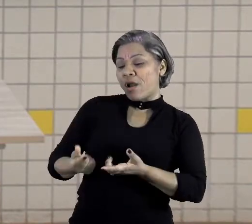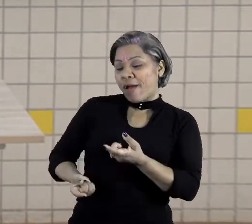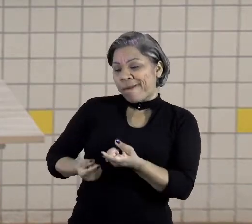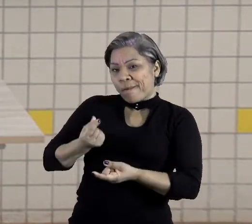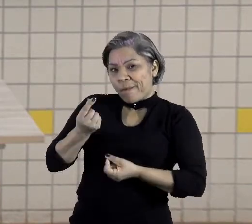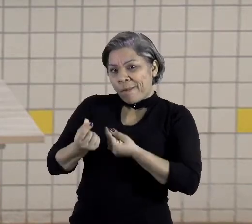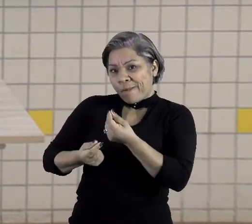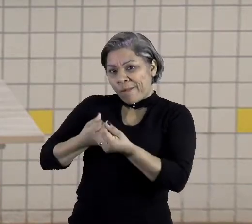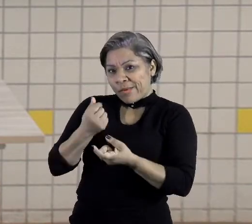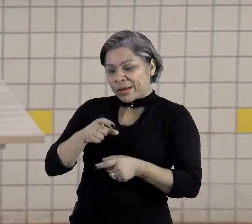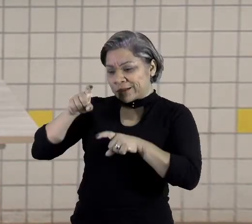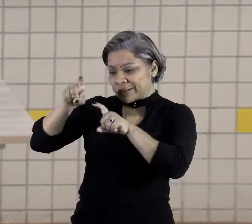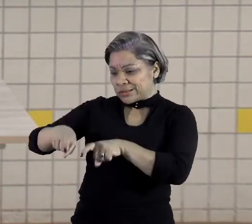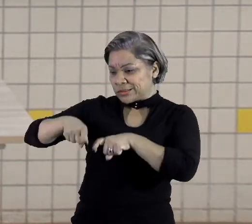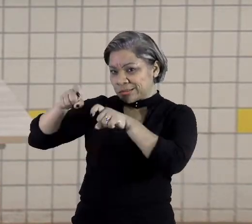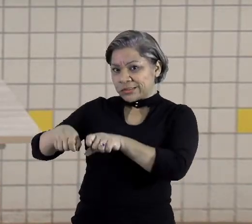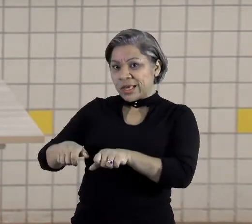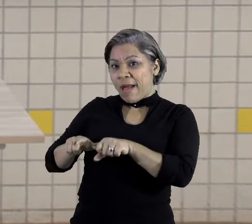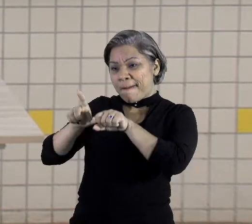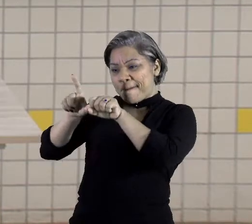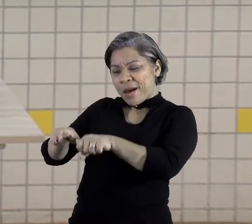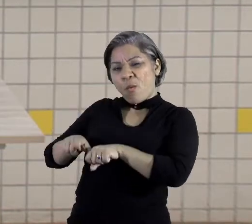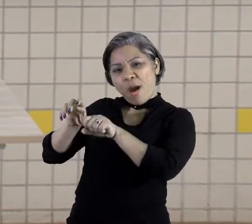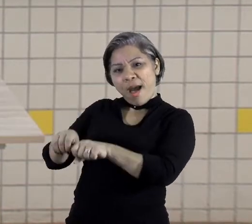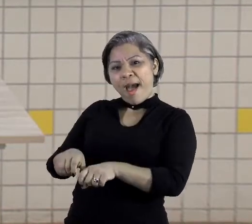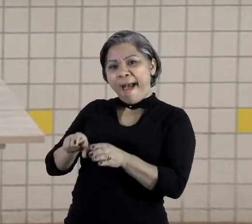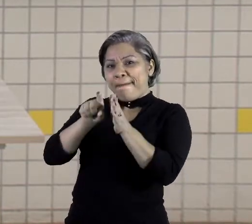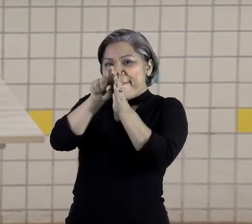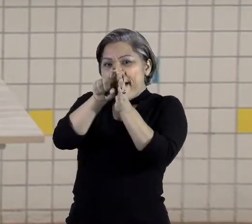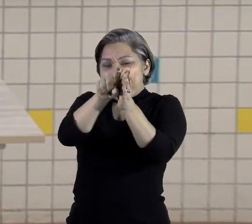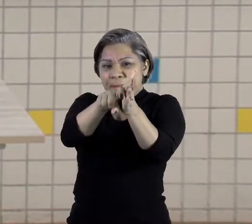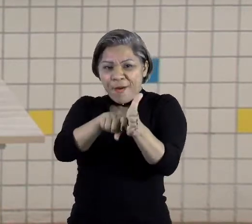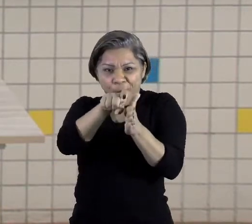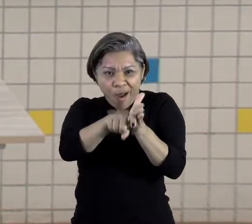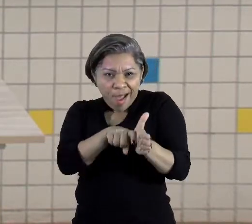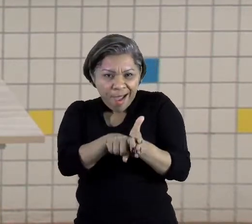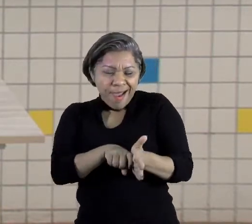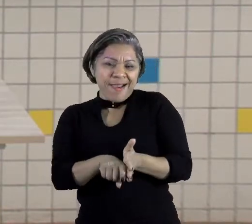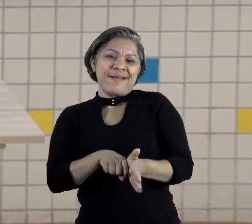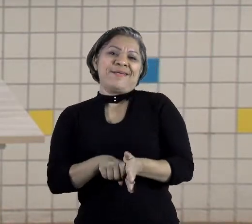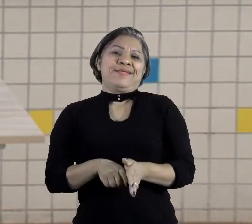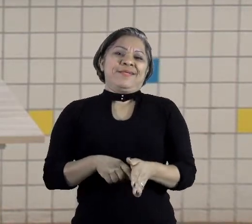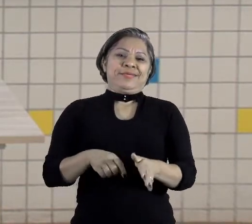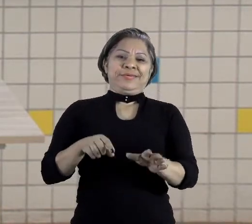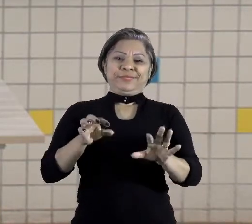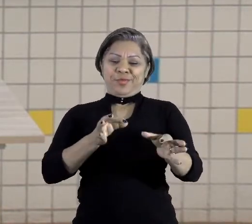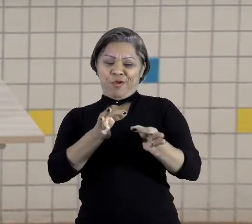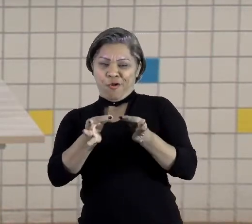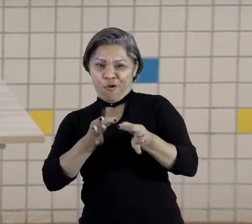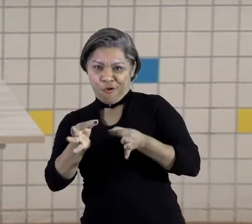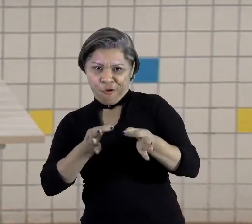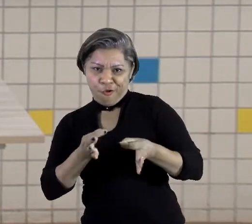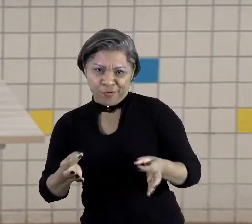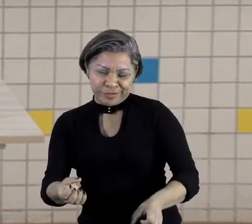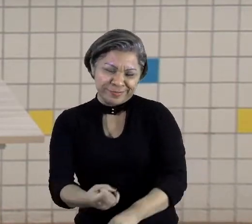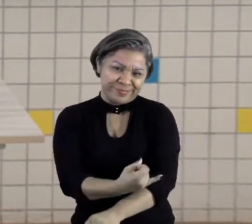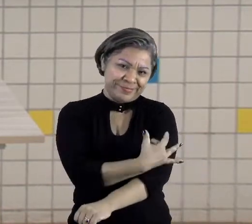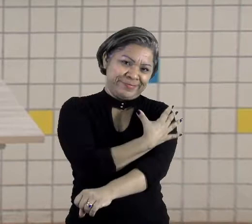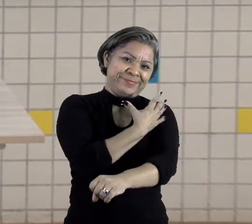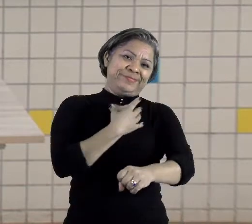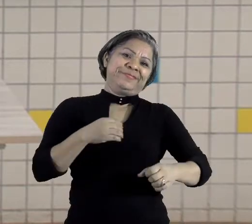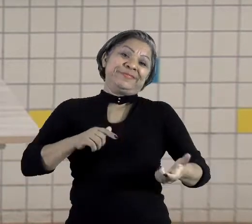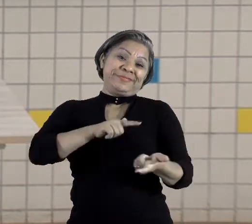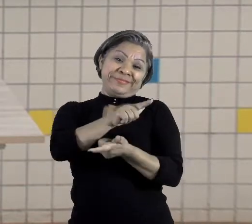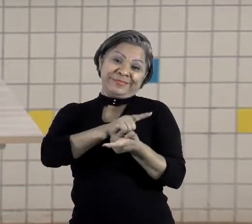agricultura, sobre a pecuária. Prepare seu caderno, prepare as emoções, que é na Geografia Descomplicada, na prática.